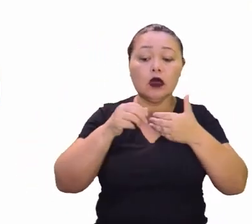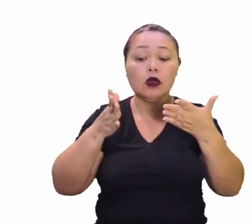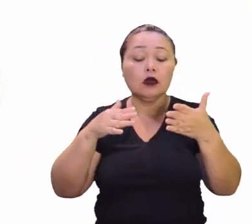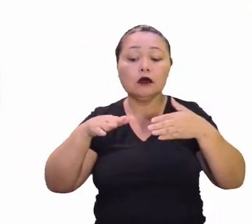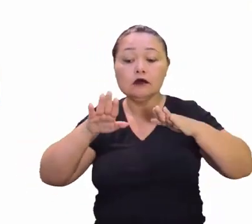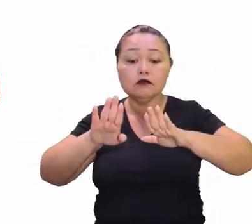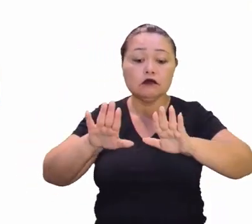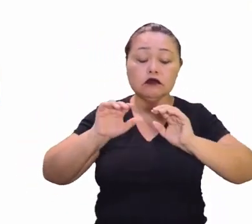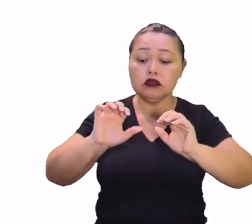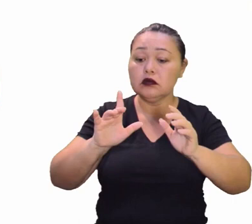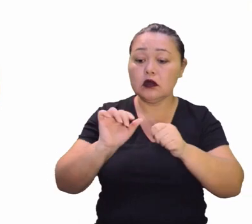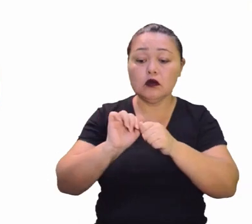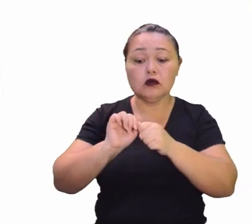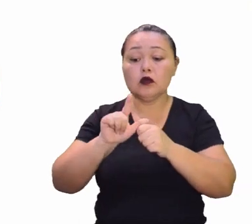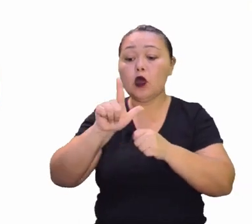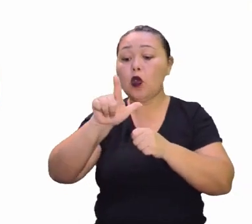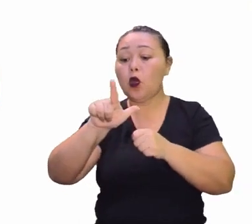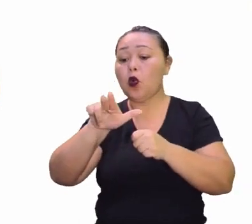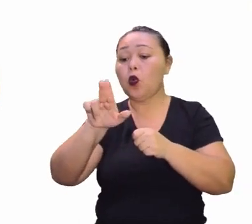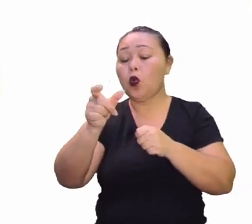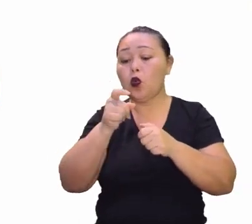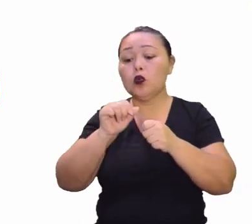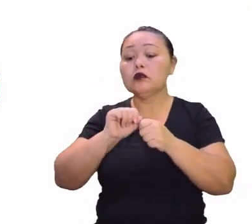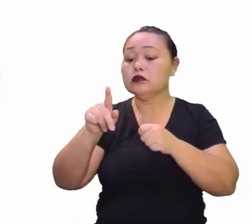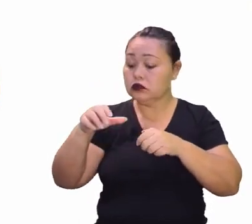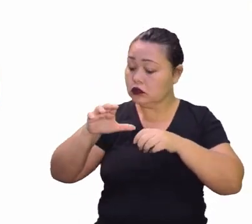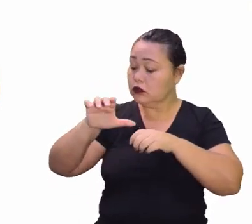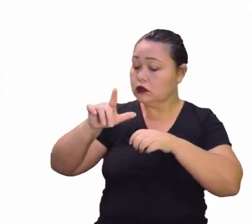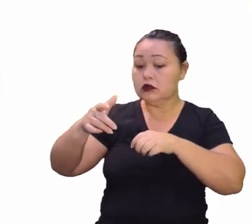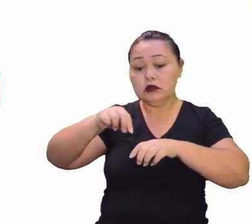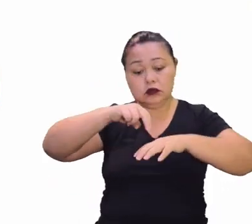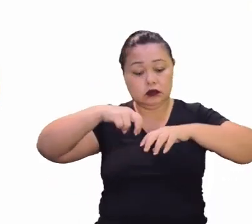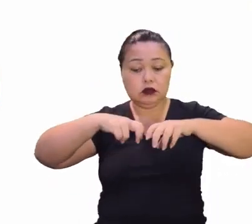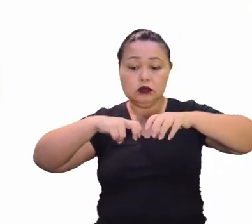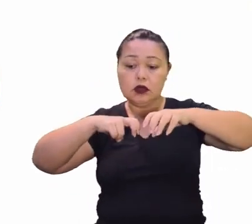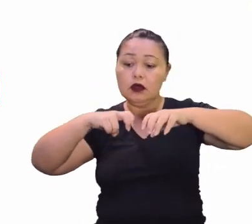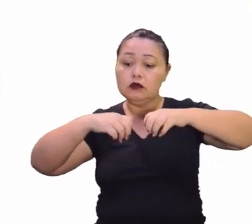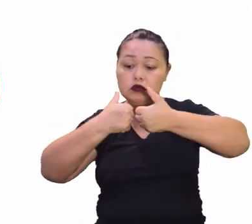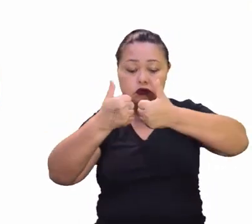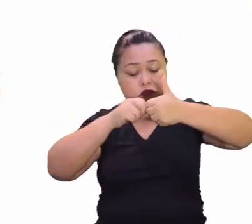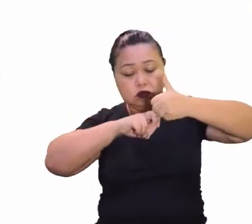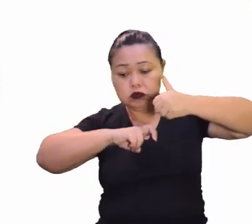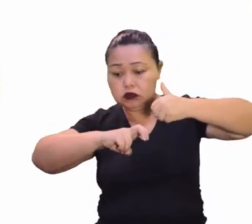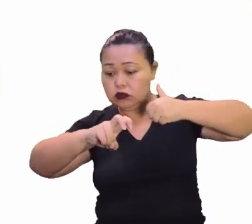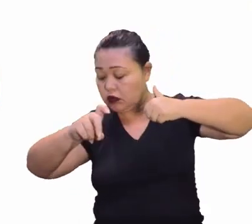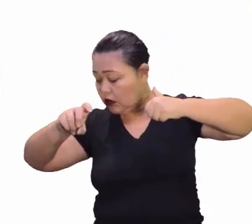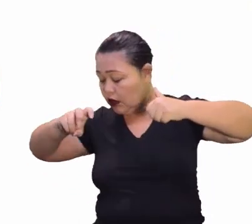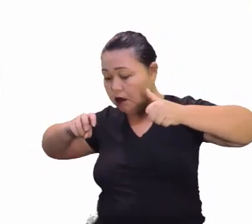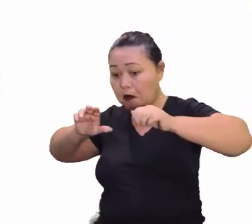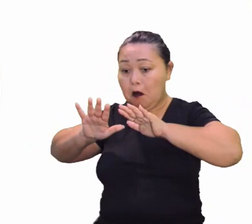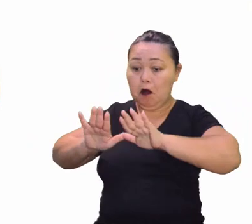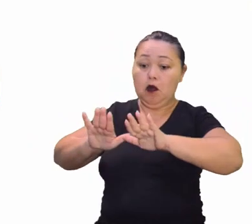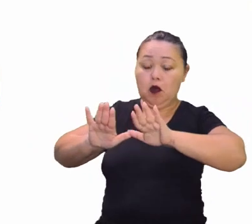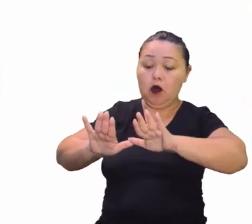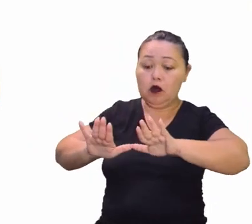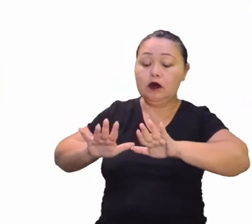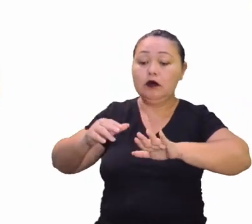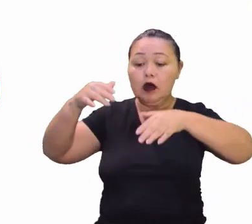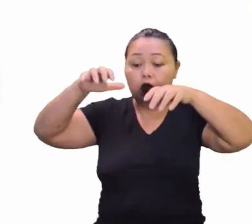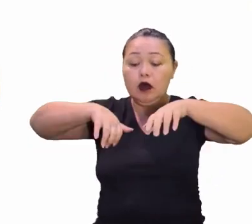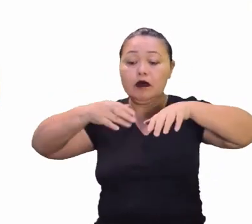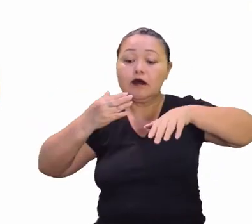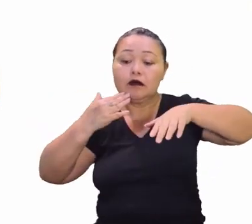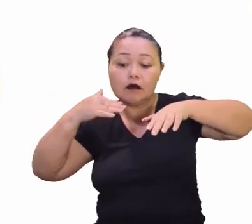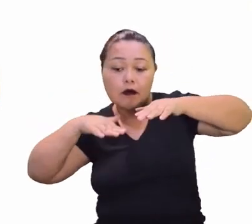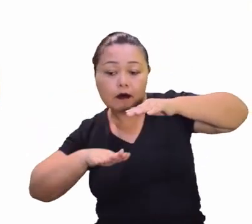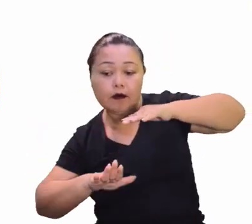não tinha ninguém, não tinha esse negócio de luxo, não. Era o próprio colono que saía e ia empurrar, às vezes, o ônibus para sair do atoleiro. Isso